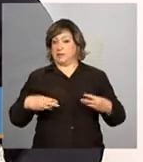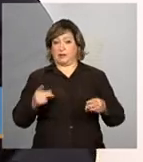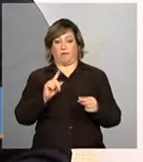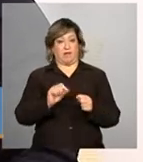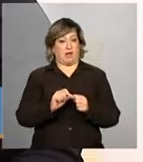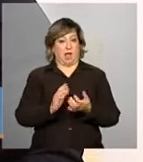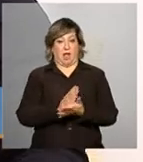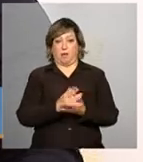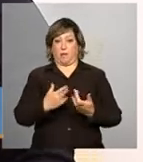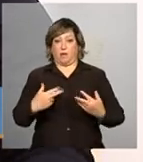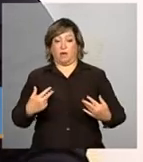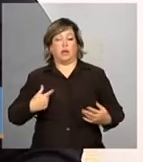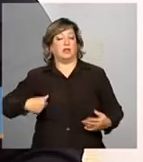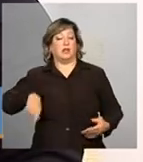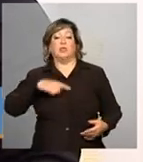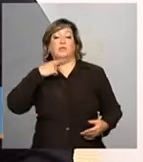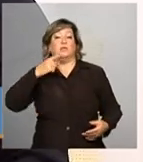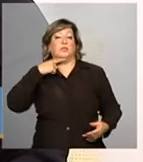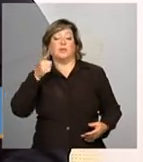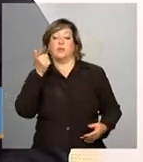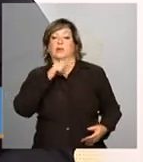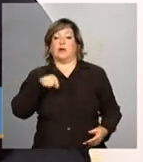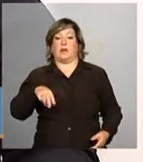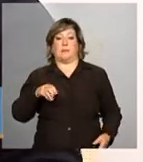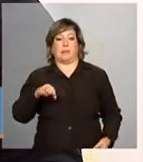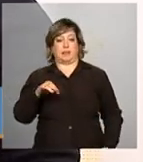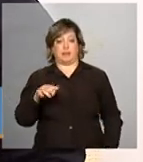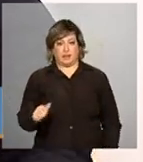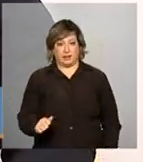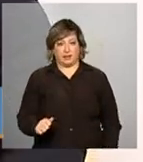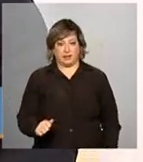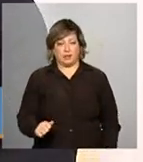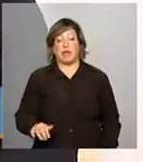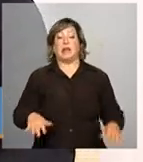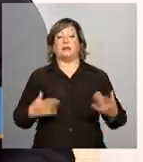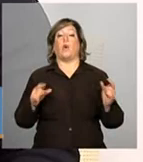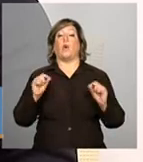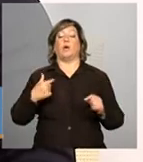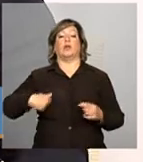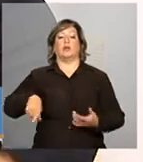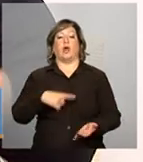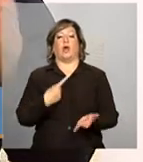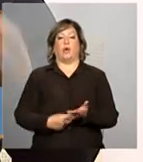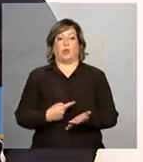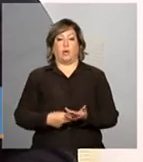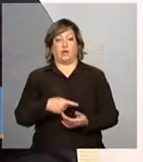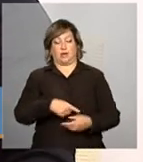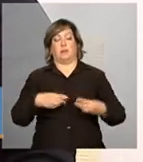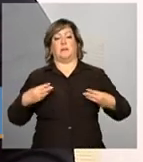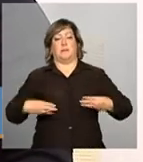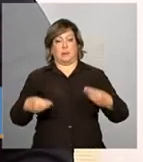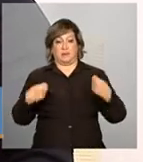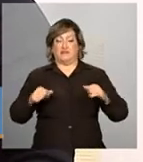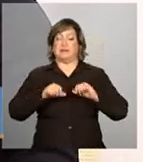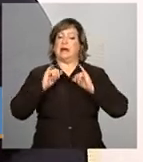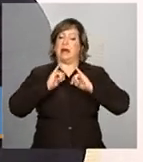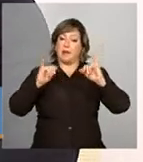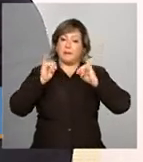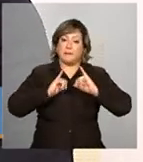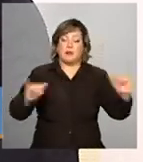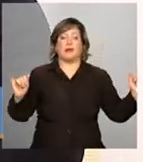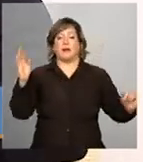dificilmente a gente vai conseguir atingir essa meta então quê que a gente acordou não Ministério também ele tem que fazer campanhas nacionais